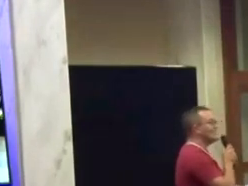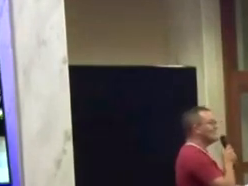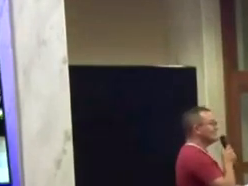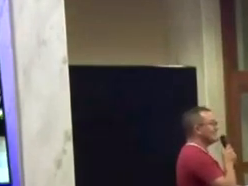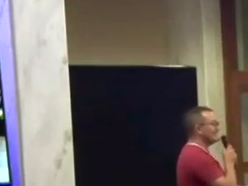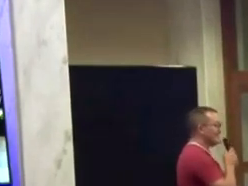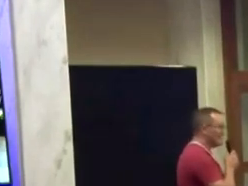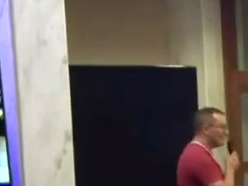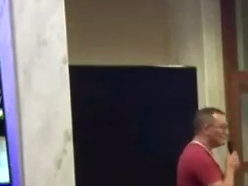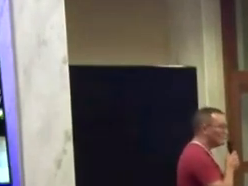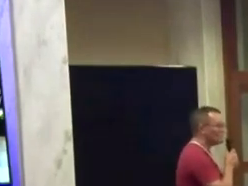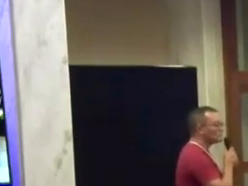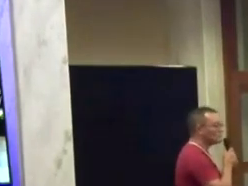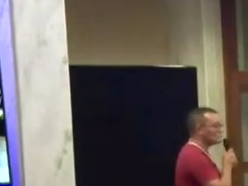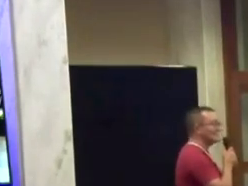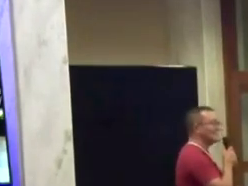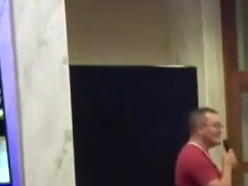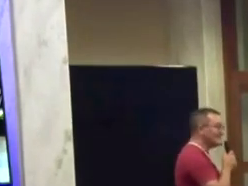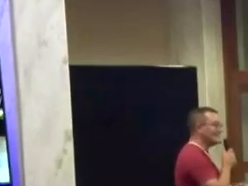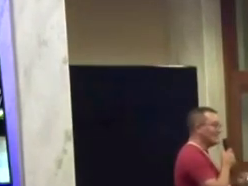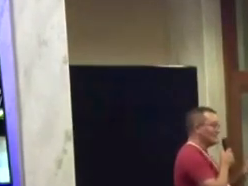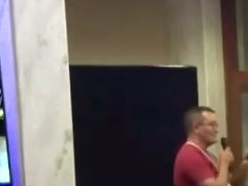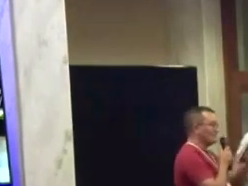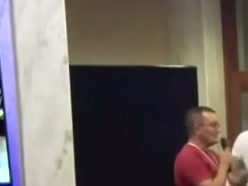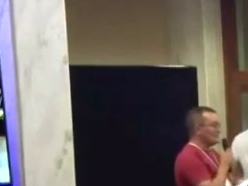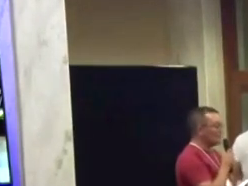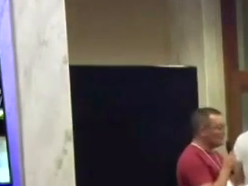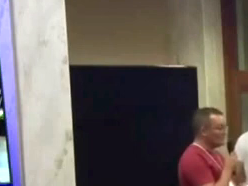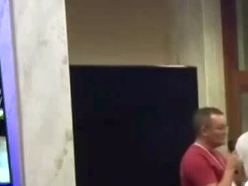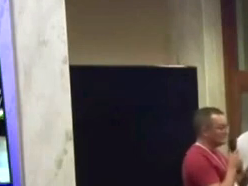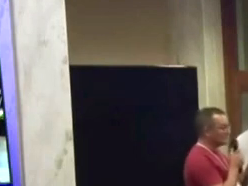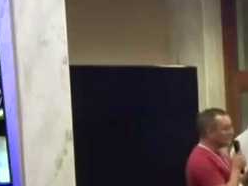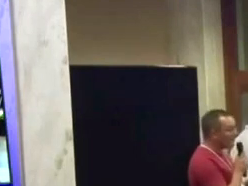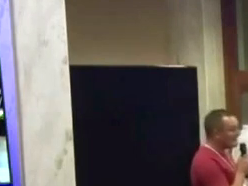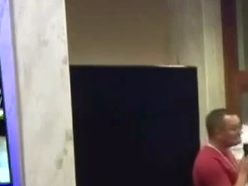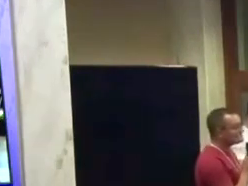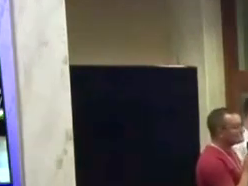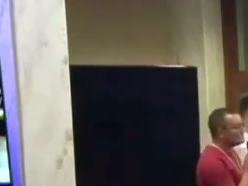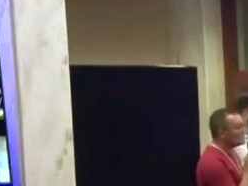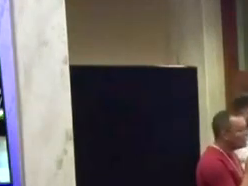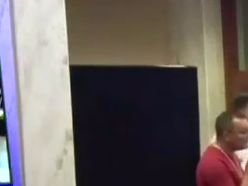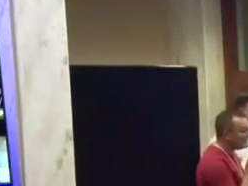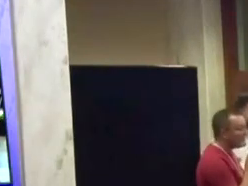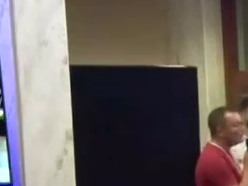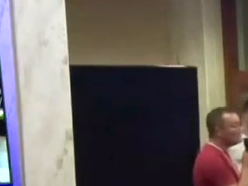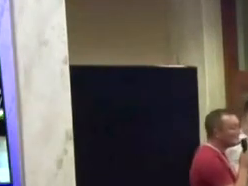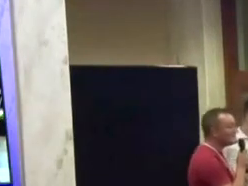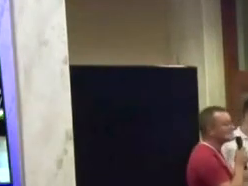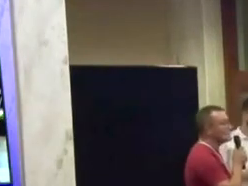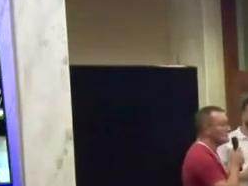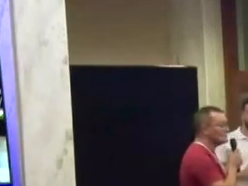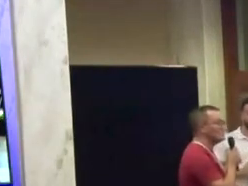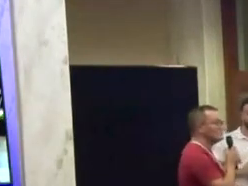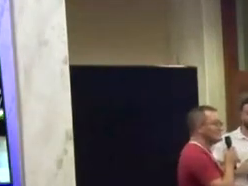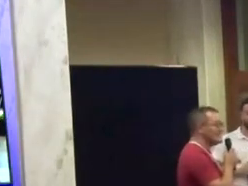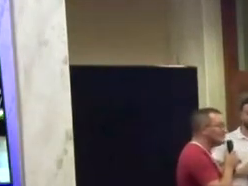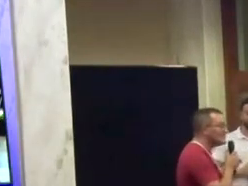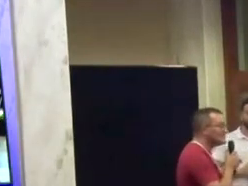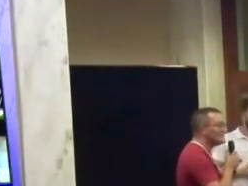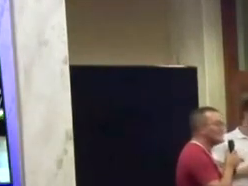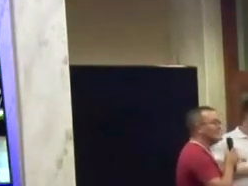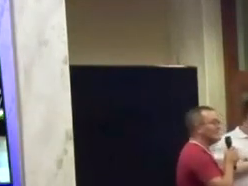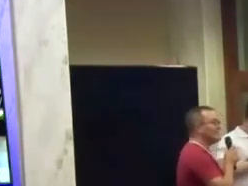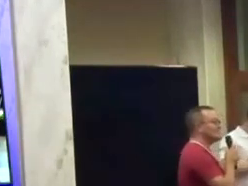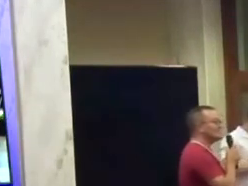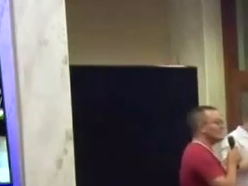ensino integral. Eu estou também dando aula no interior, em uma escola, onde é a única escola do